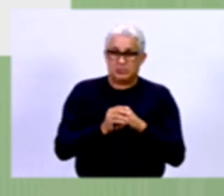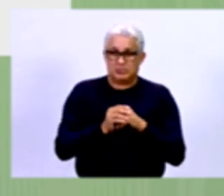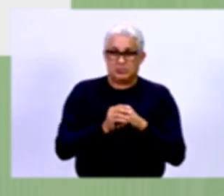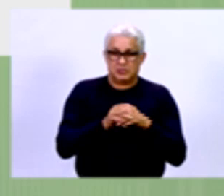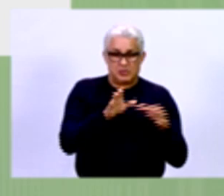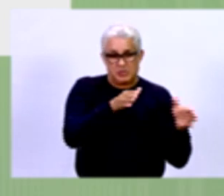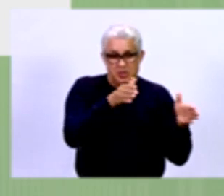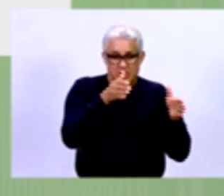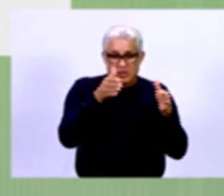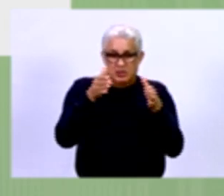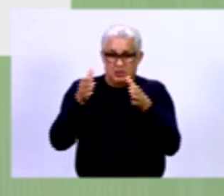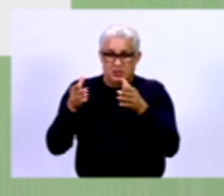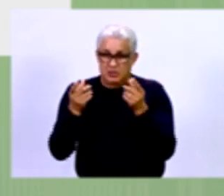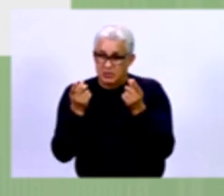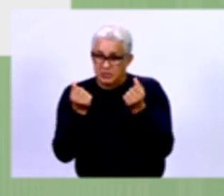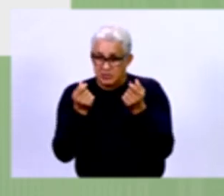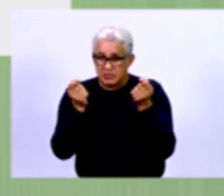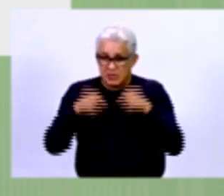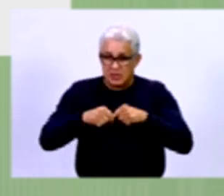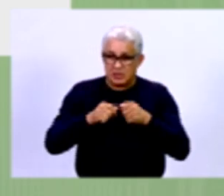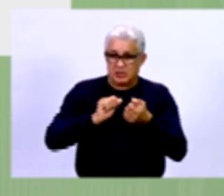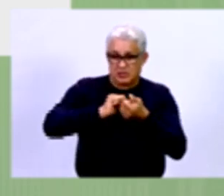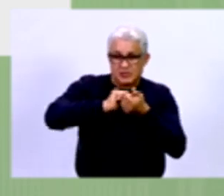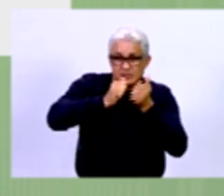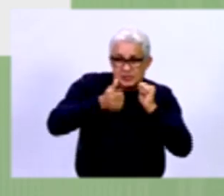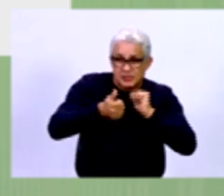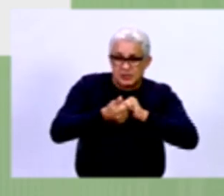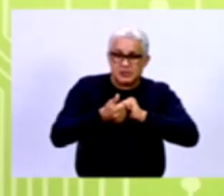teve a economia para possibilitar ajustes,